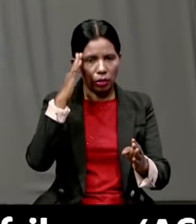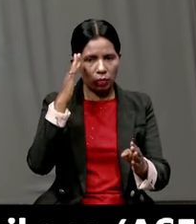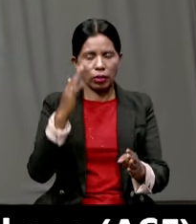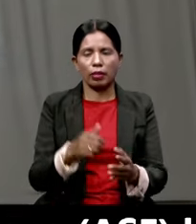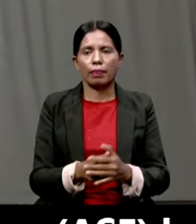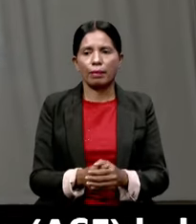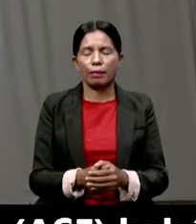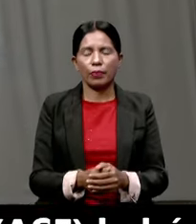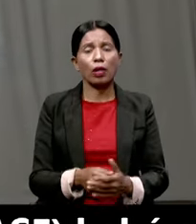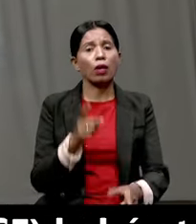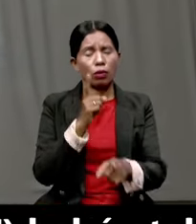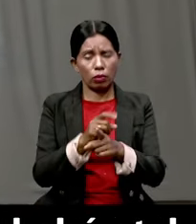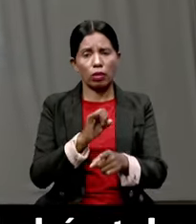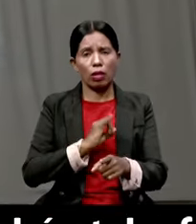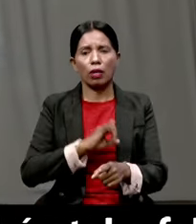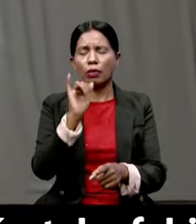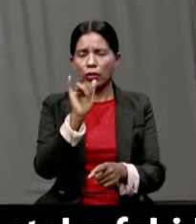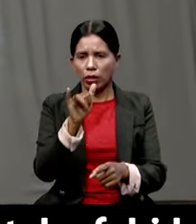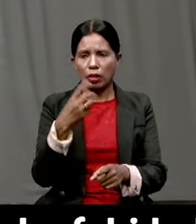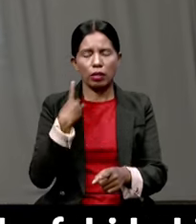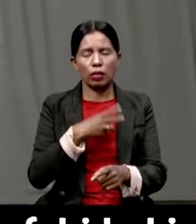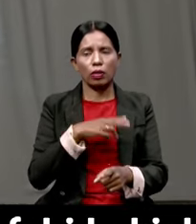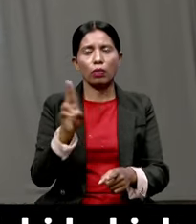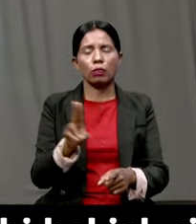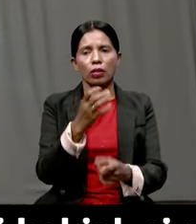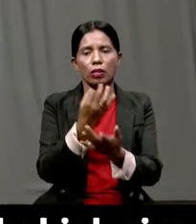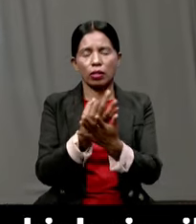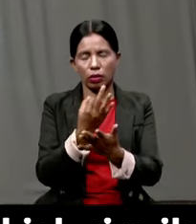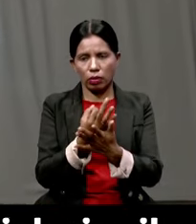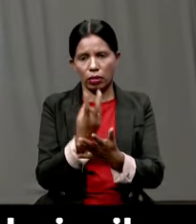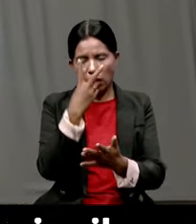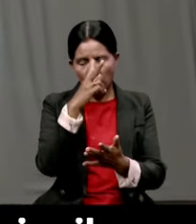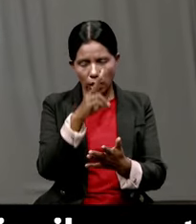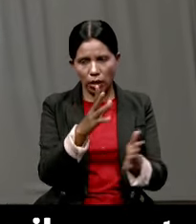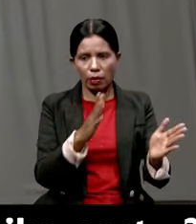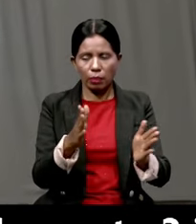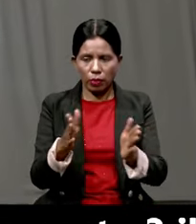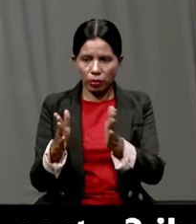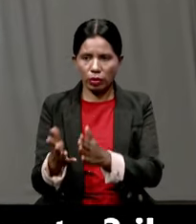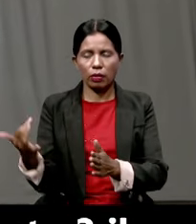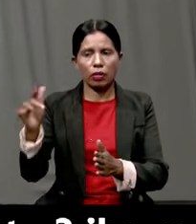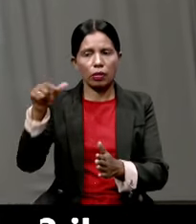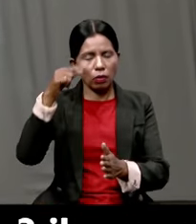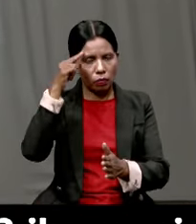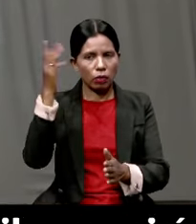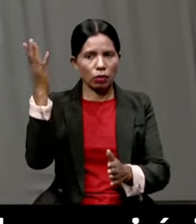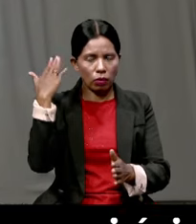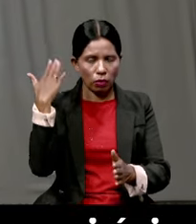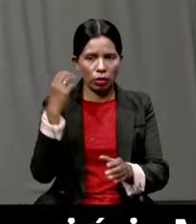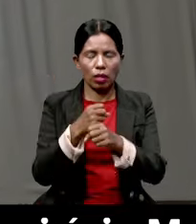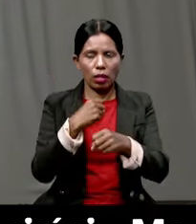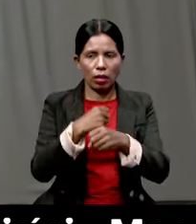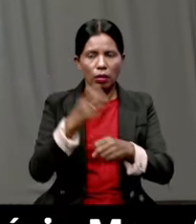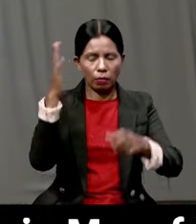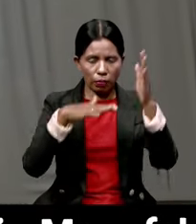expectativa claro há concorra que ita nem execução ita tem haré mos processo se não bem acá governo anterior não bem acalo e o